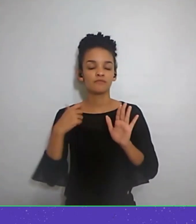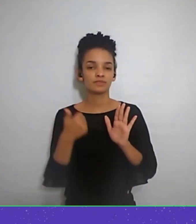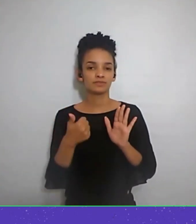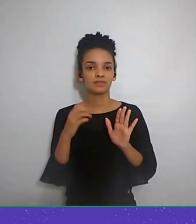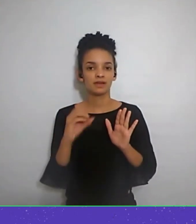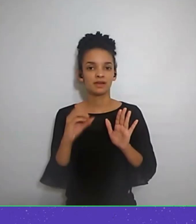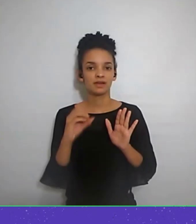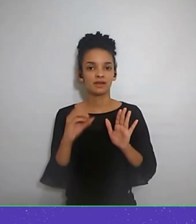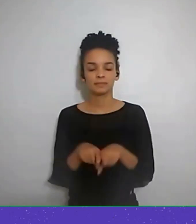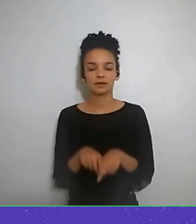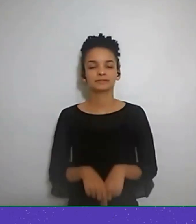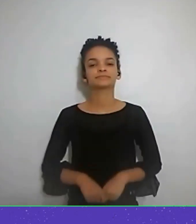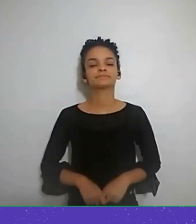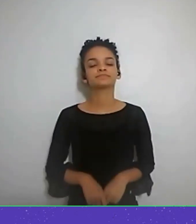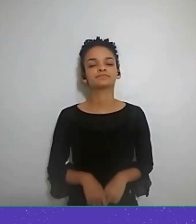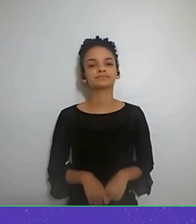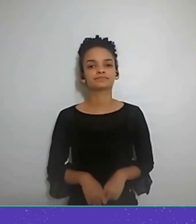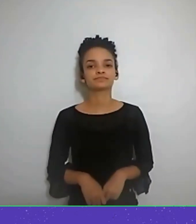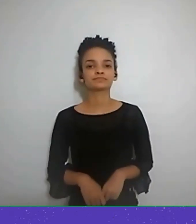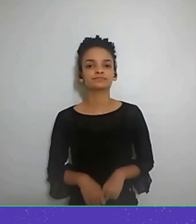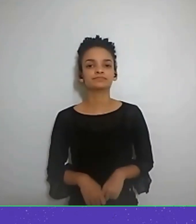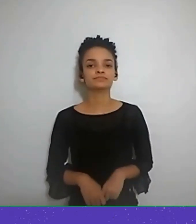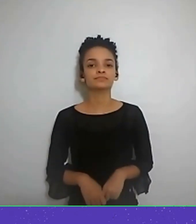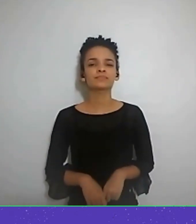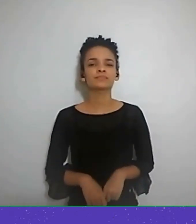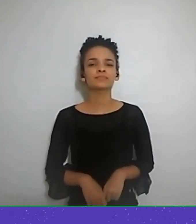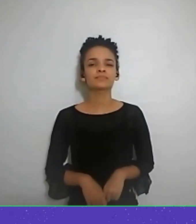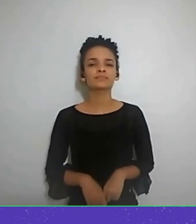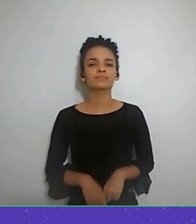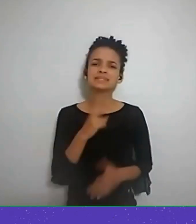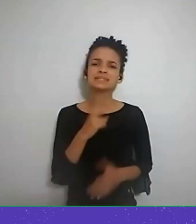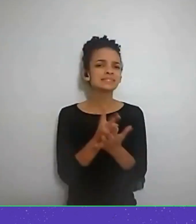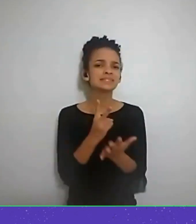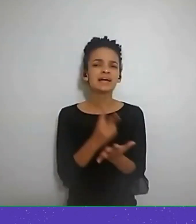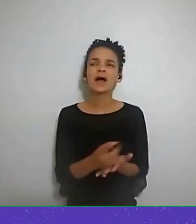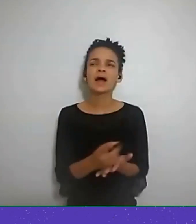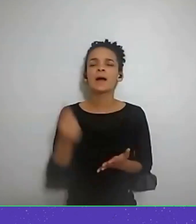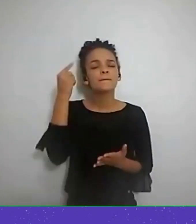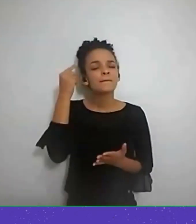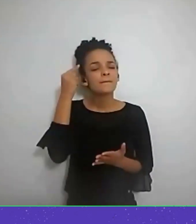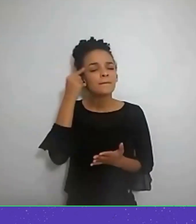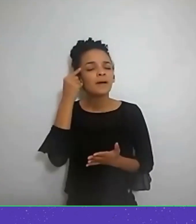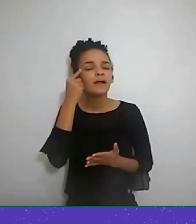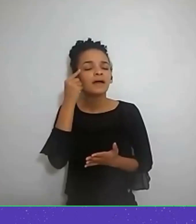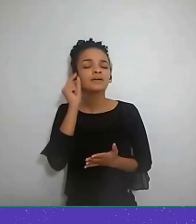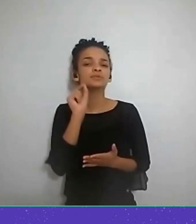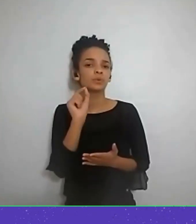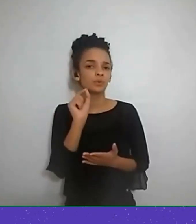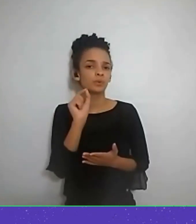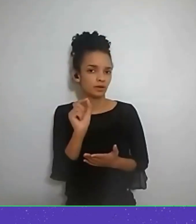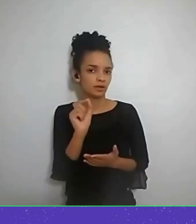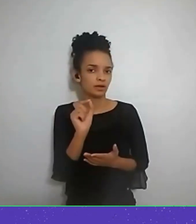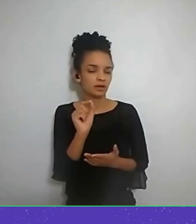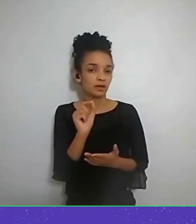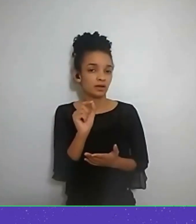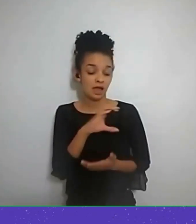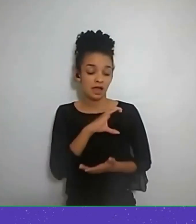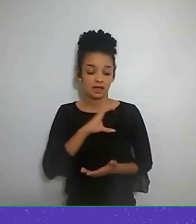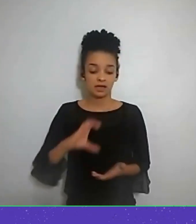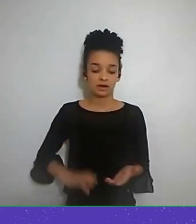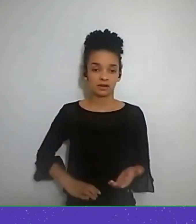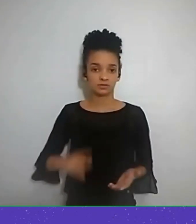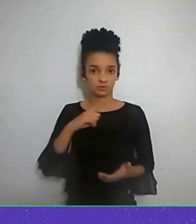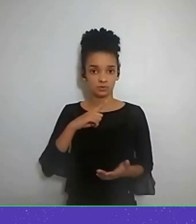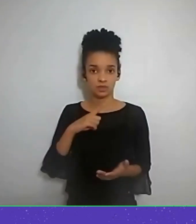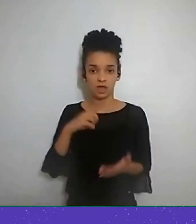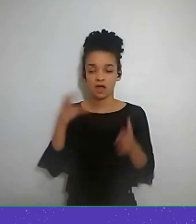Tenha sempre a sua mente de que Cristo tem esse foco. O foco dele é fazer a vontade do